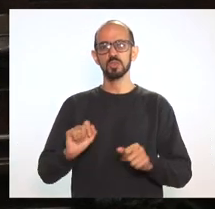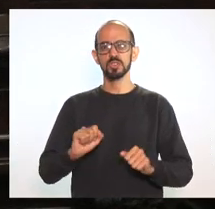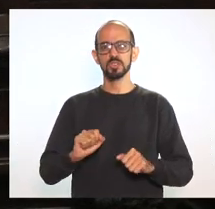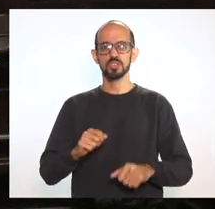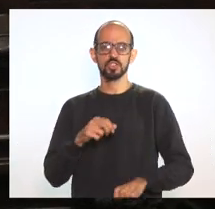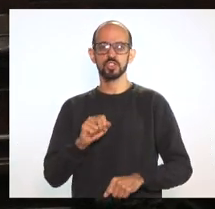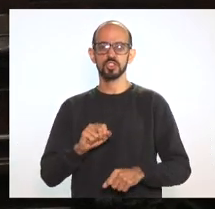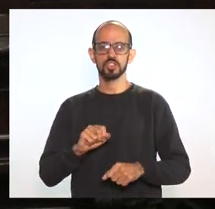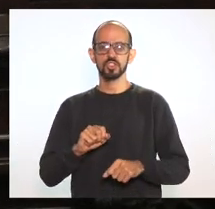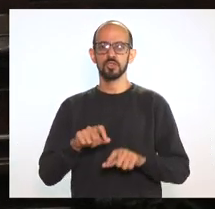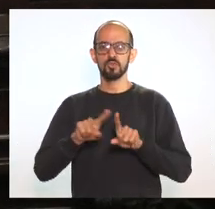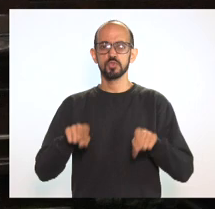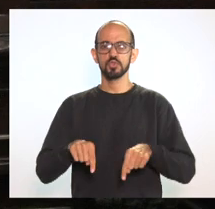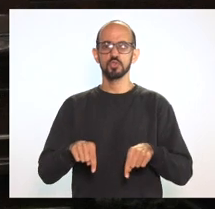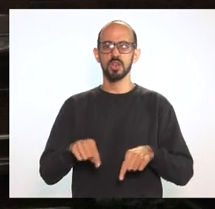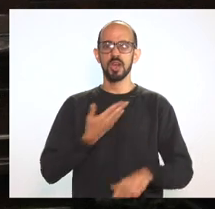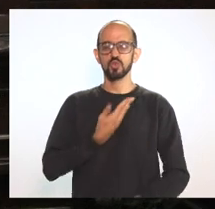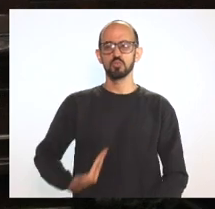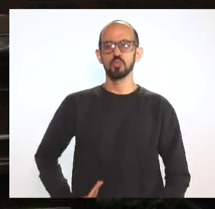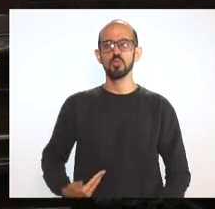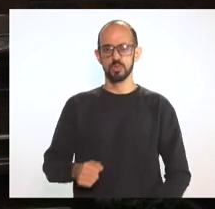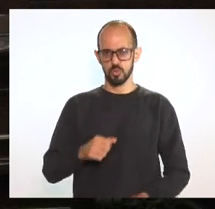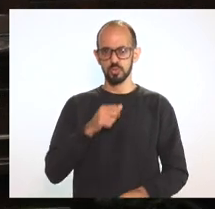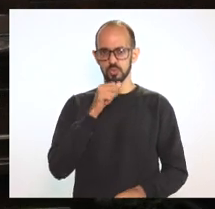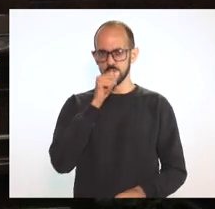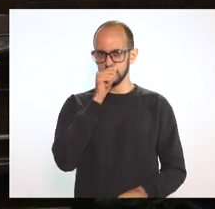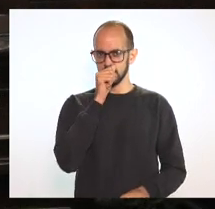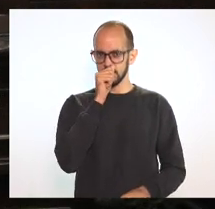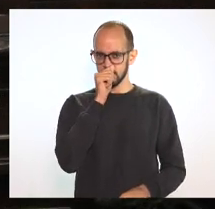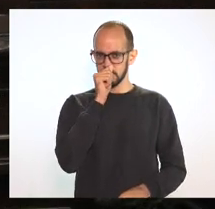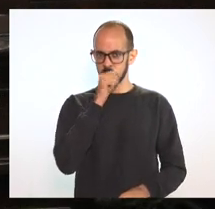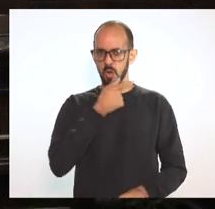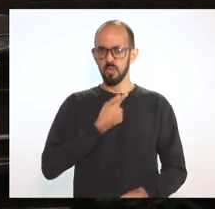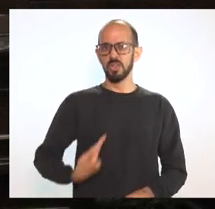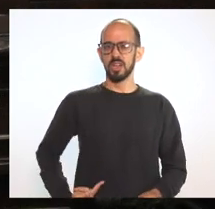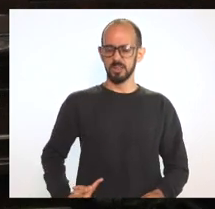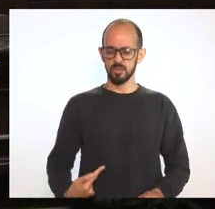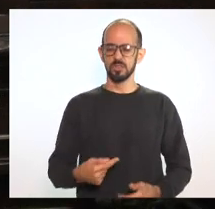Mais uma vez, detentores de cargos públicos. Governadores,